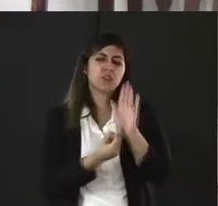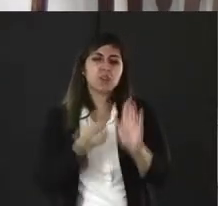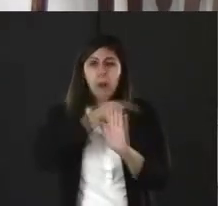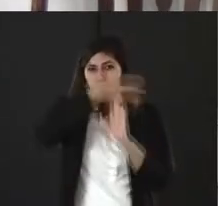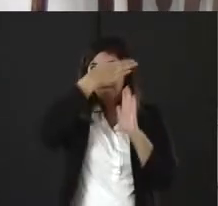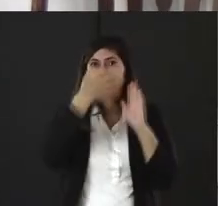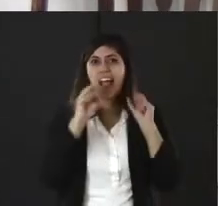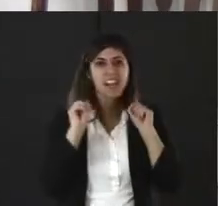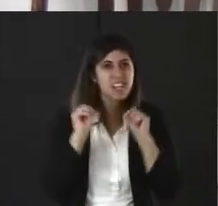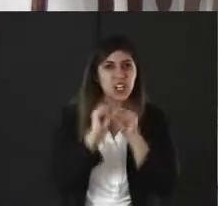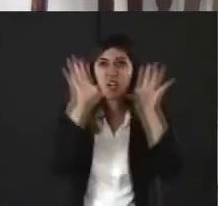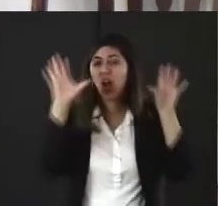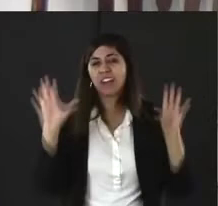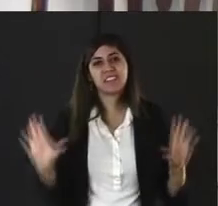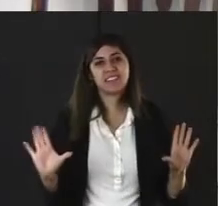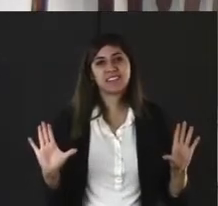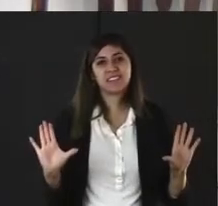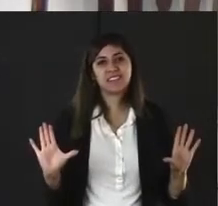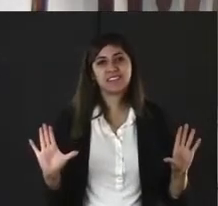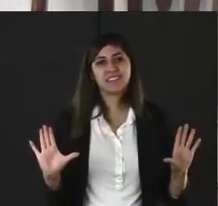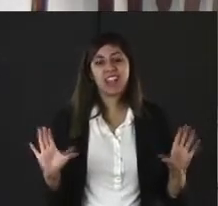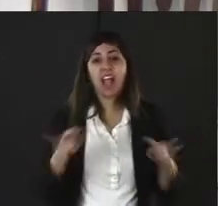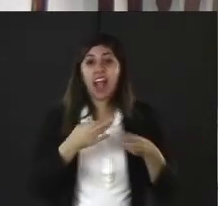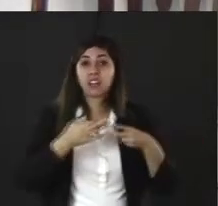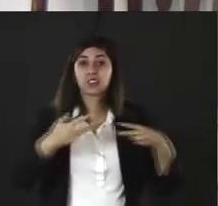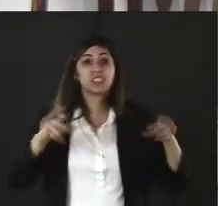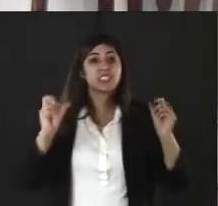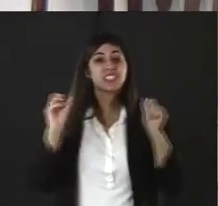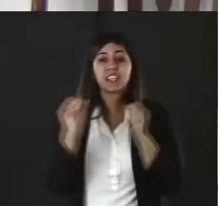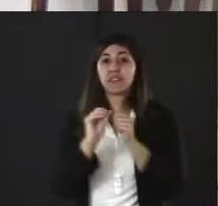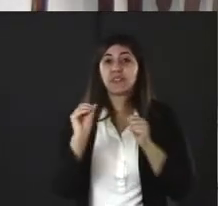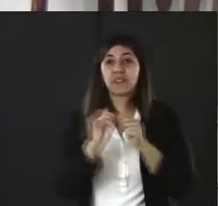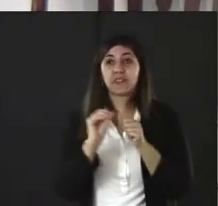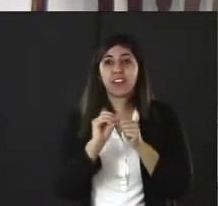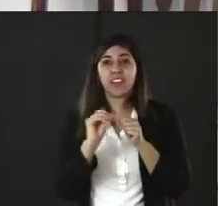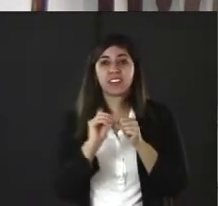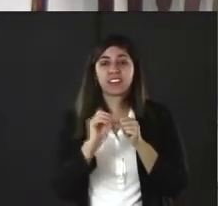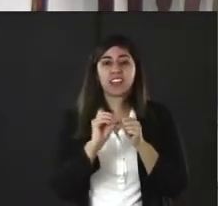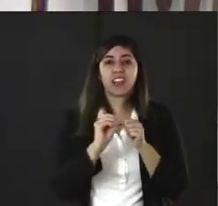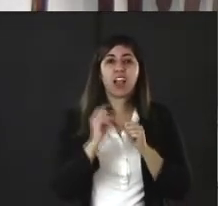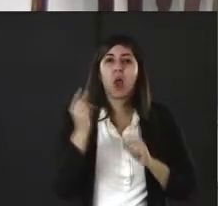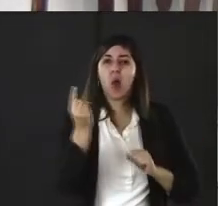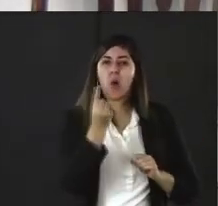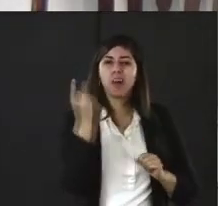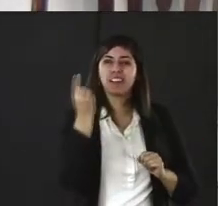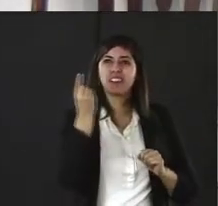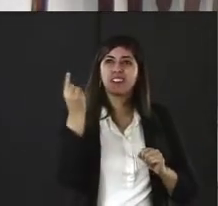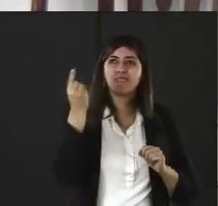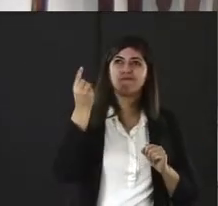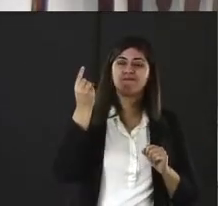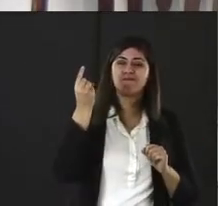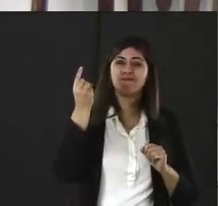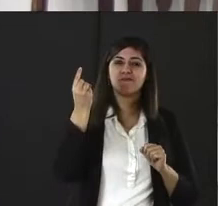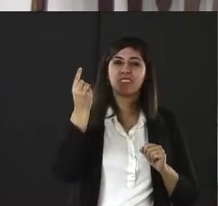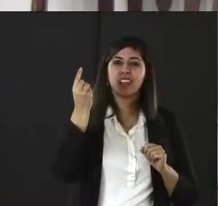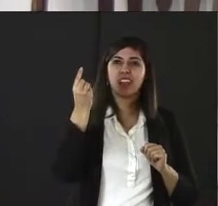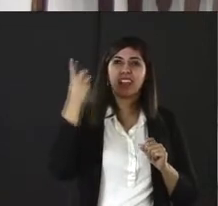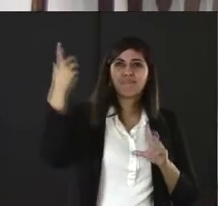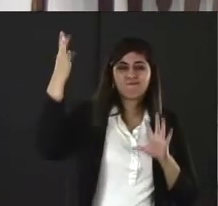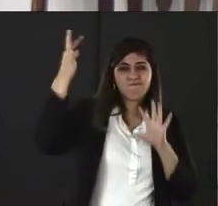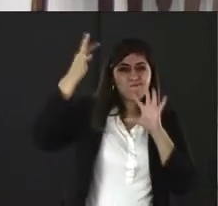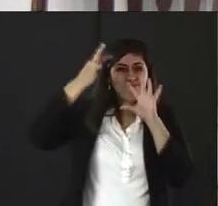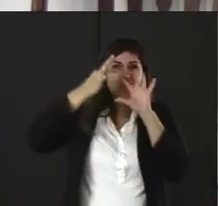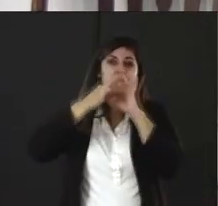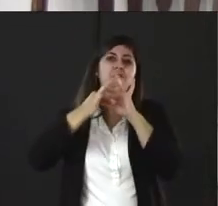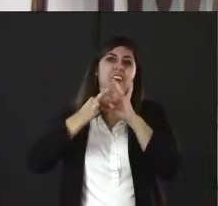glória de deus os seus atos apontavam para sua mediação sua única mediação o único mediador